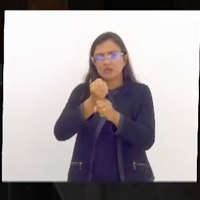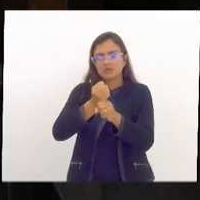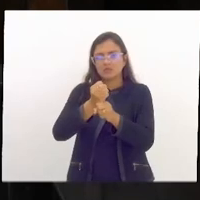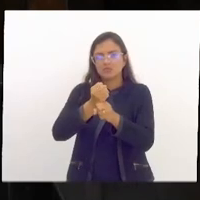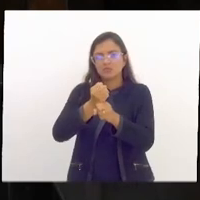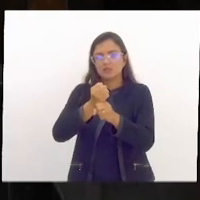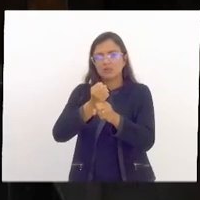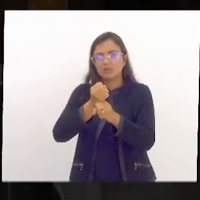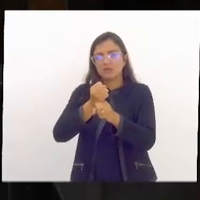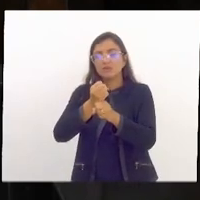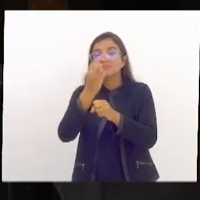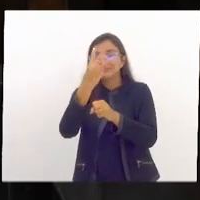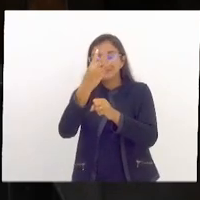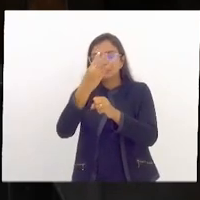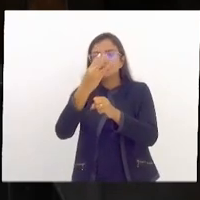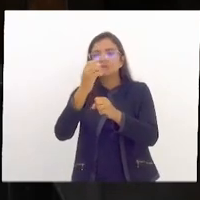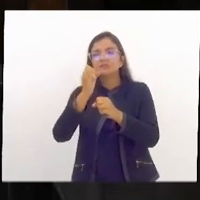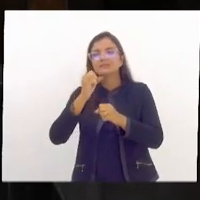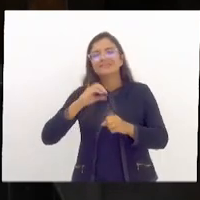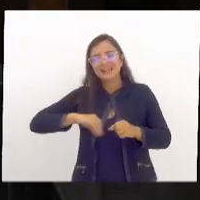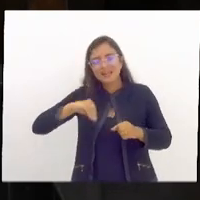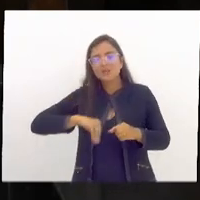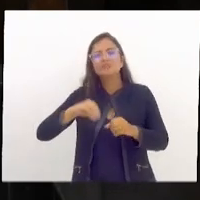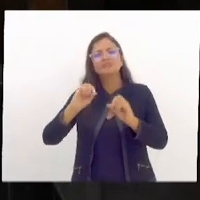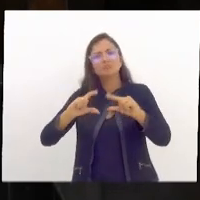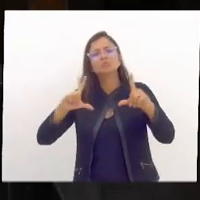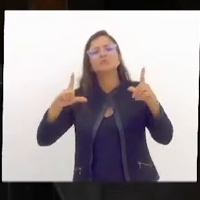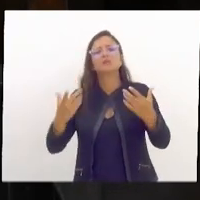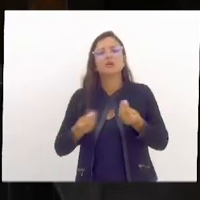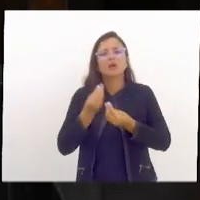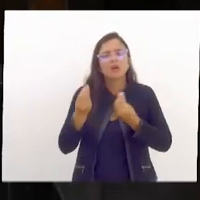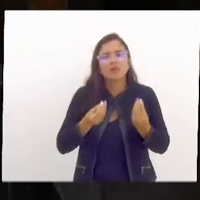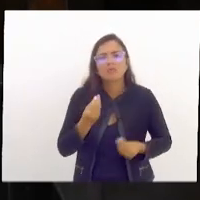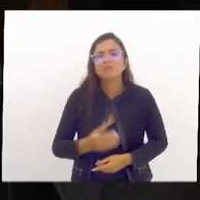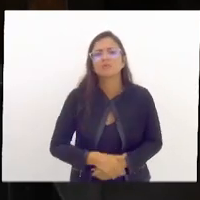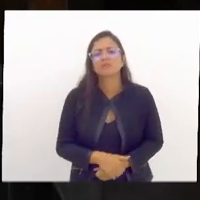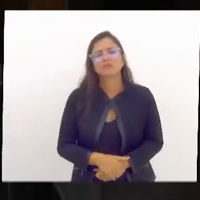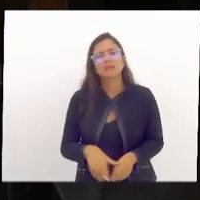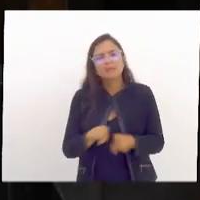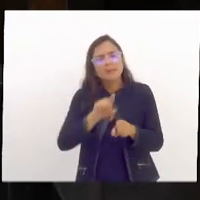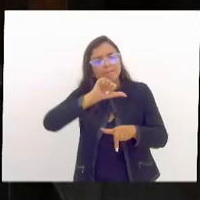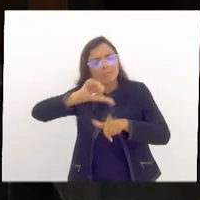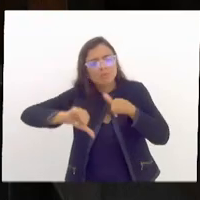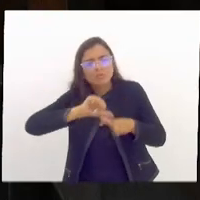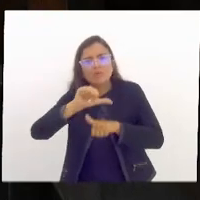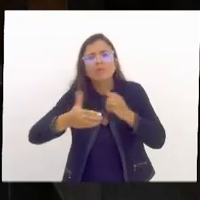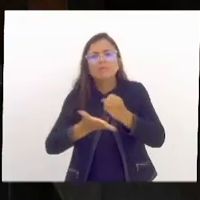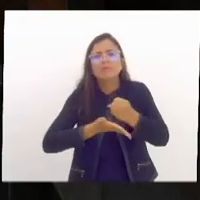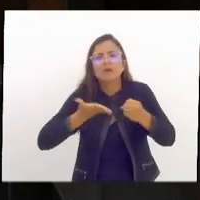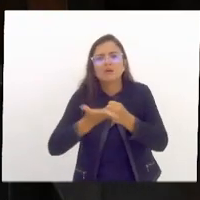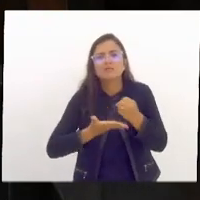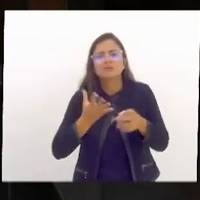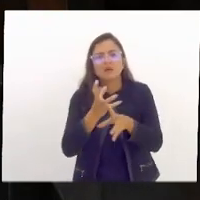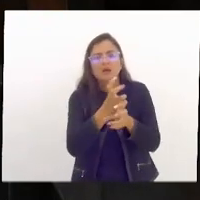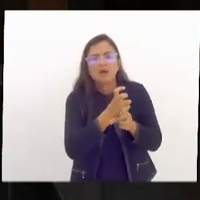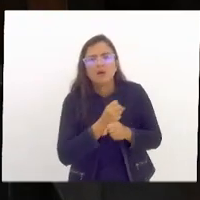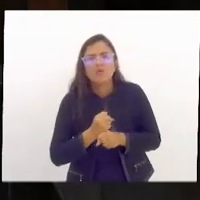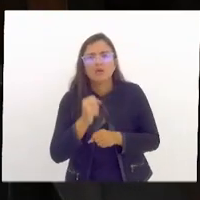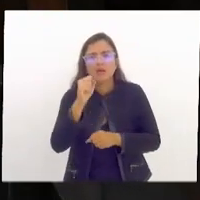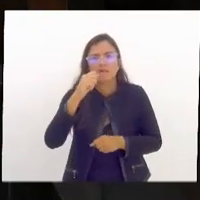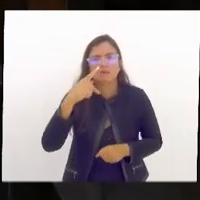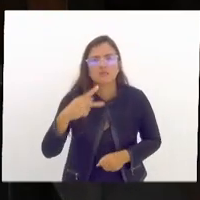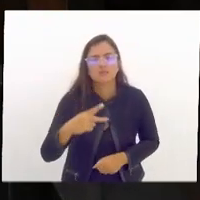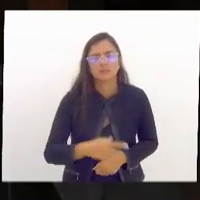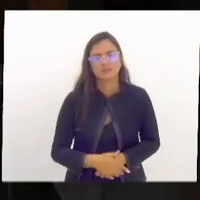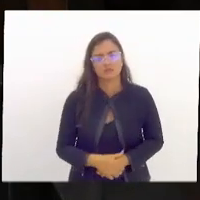como vão entrar também com uma mudança na base de cálculo das suas aposentadorias, que vai fazer com que um